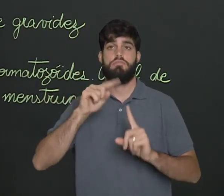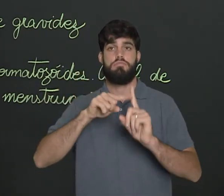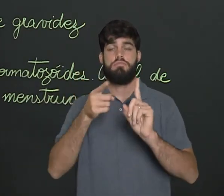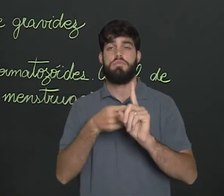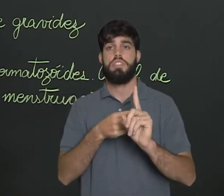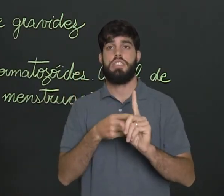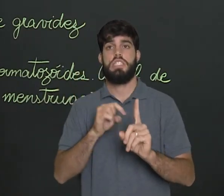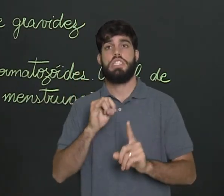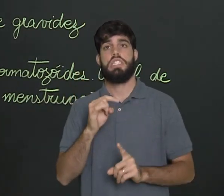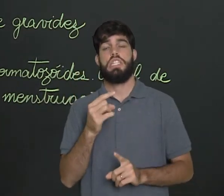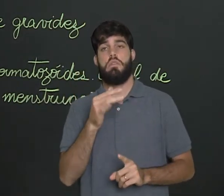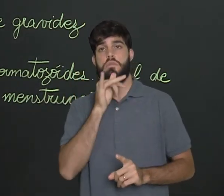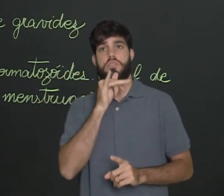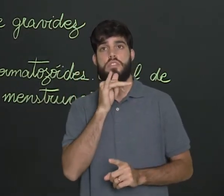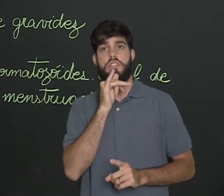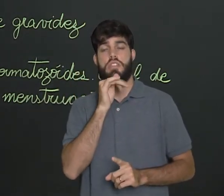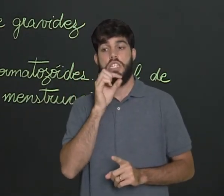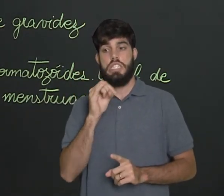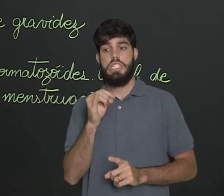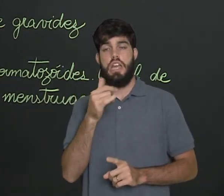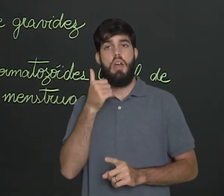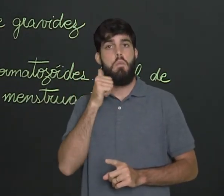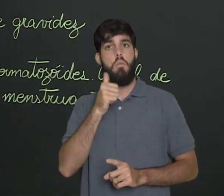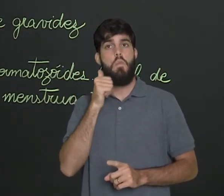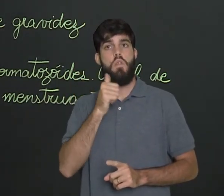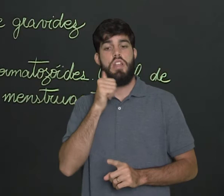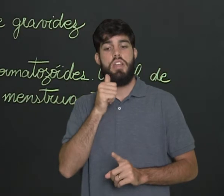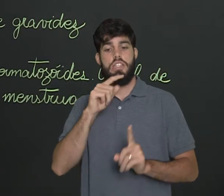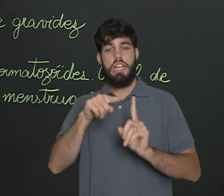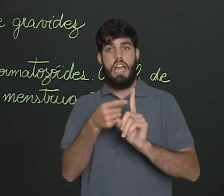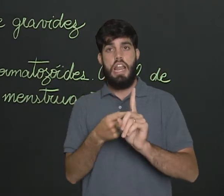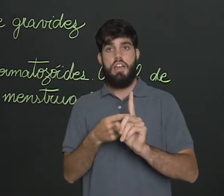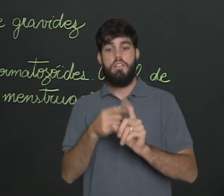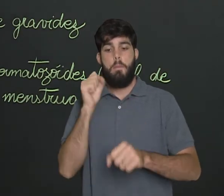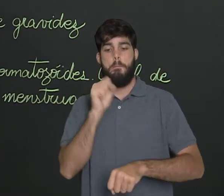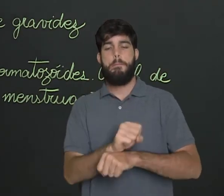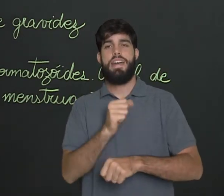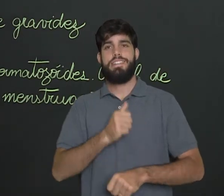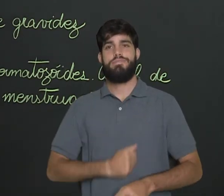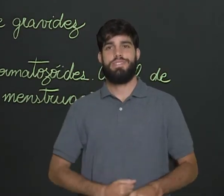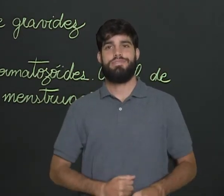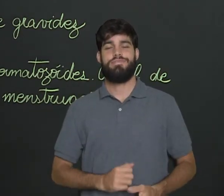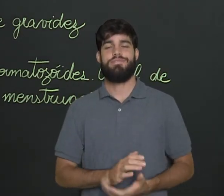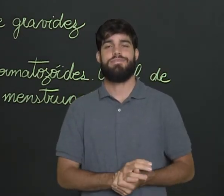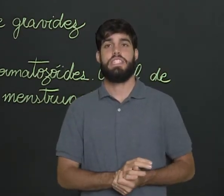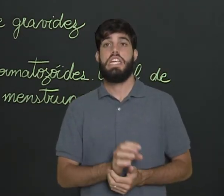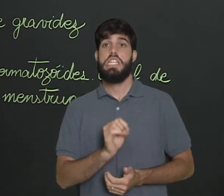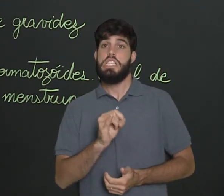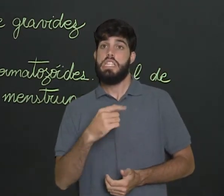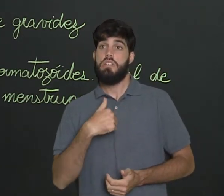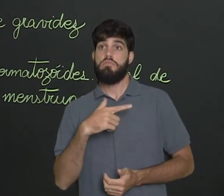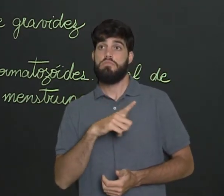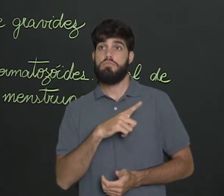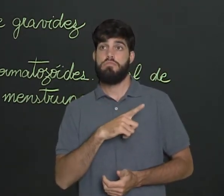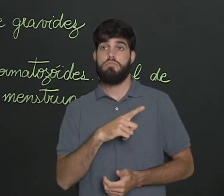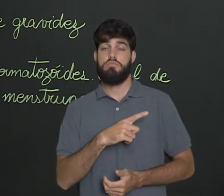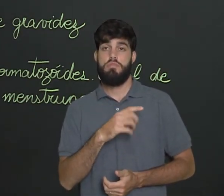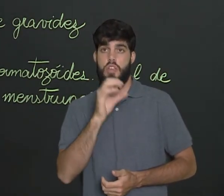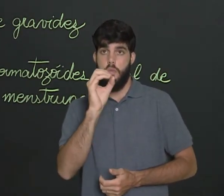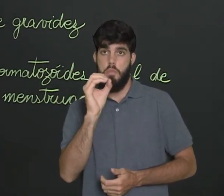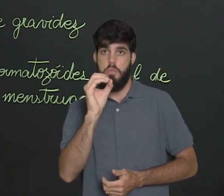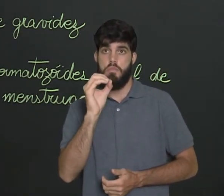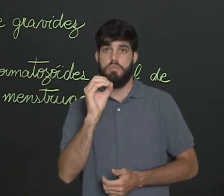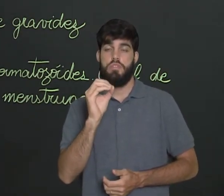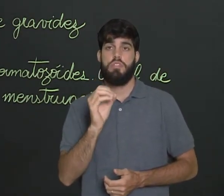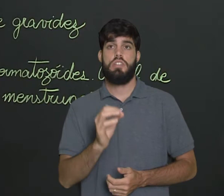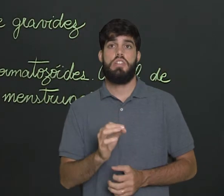a gravidez. Por isso que um dos sinais de que a mulher está grávida, ela para de menstruar. É um sinal. Afinal, se eu